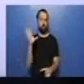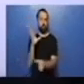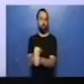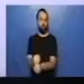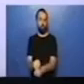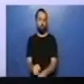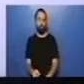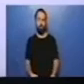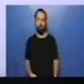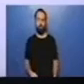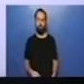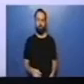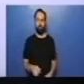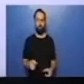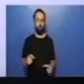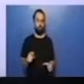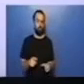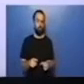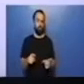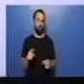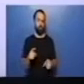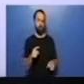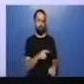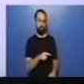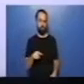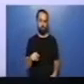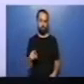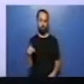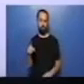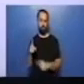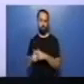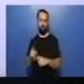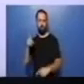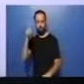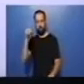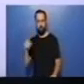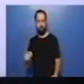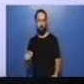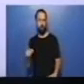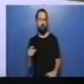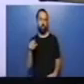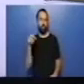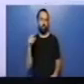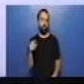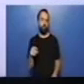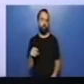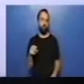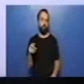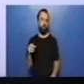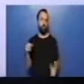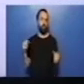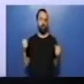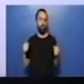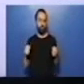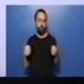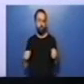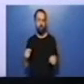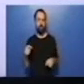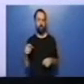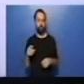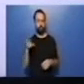potência aparente, que é a soma das duas, tem que ter o Teorema de Pitágoras. Então, isso é uma aplicação que está no nosso dia a